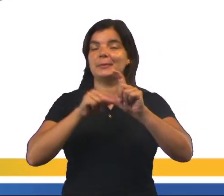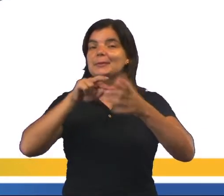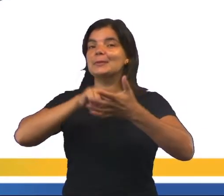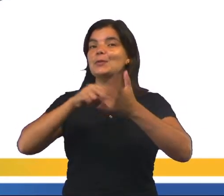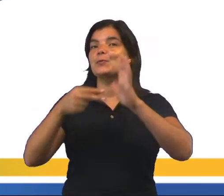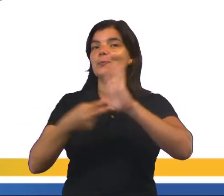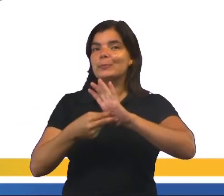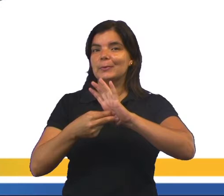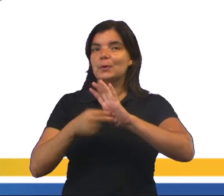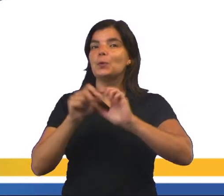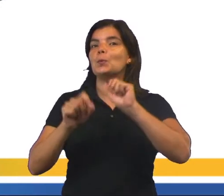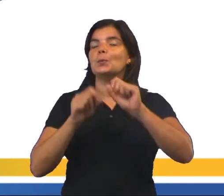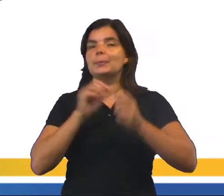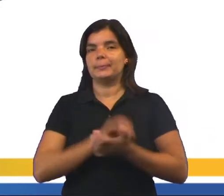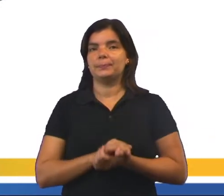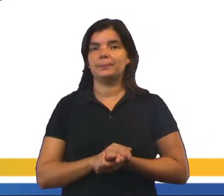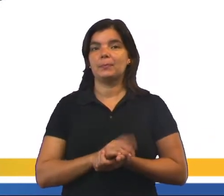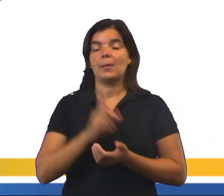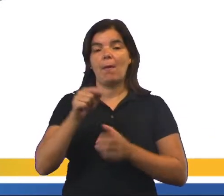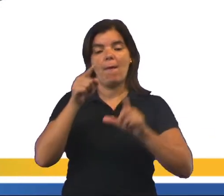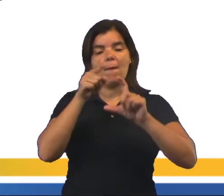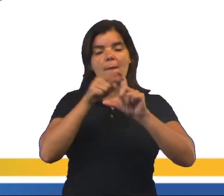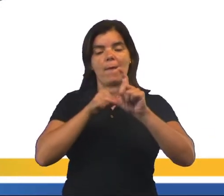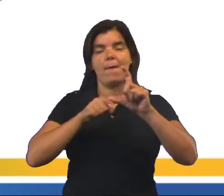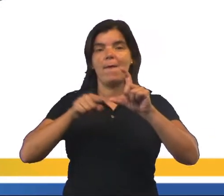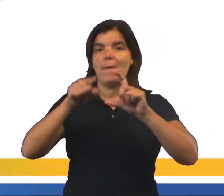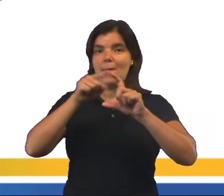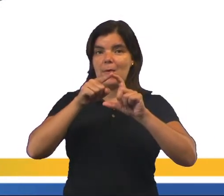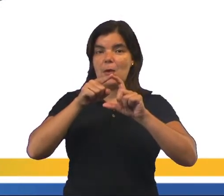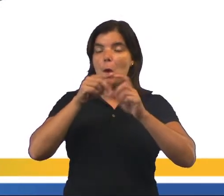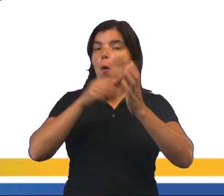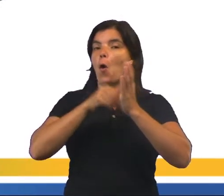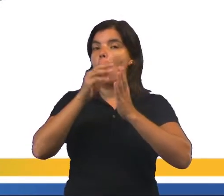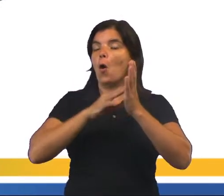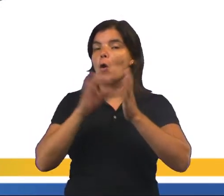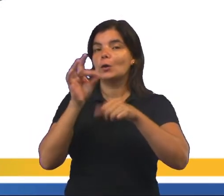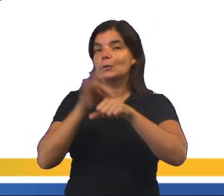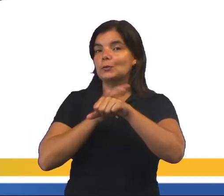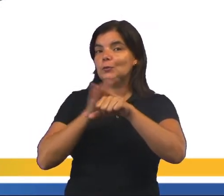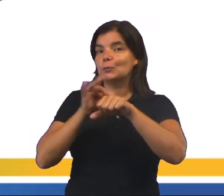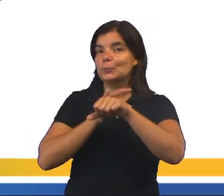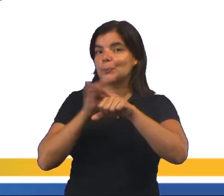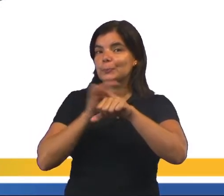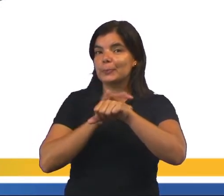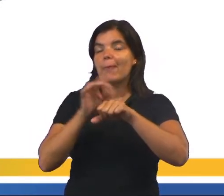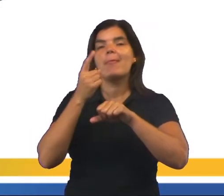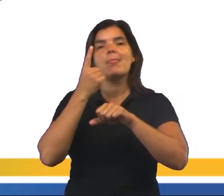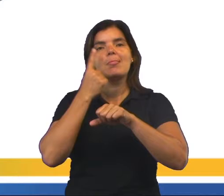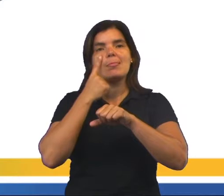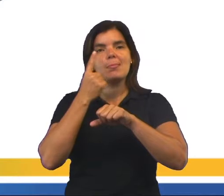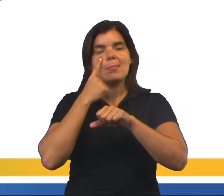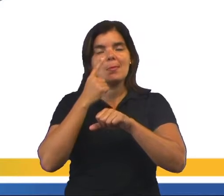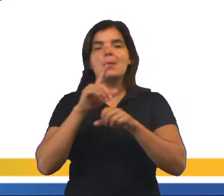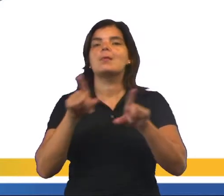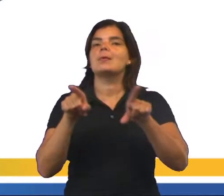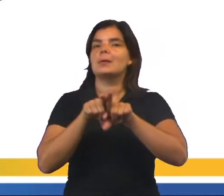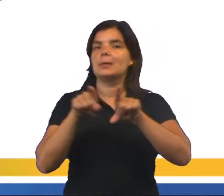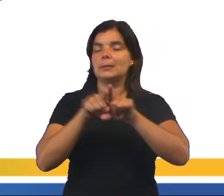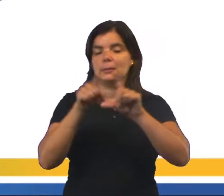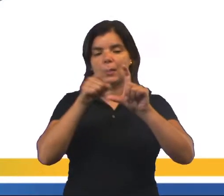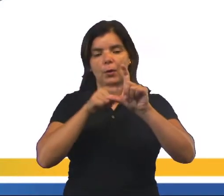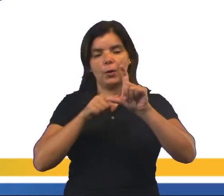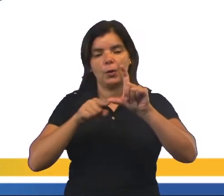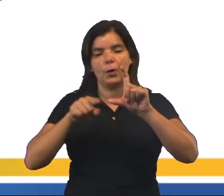Ou seja, é a região. Observe que eu pintei, olha aí, ó. Tem a nossa circunferência ao